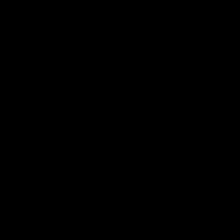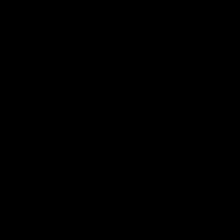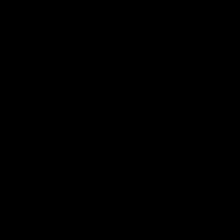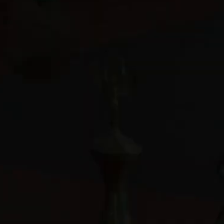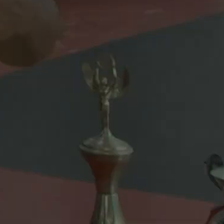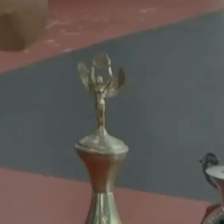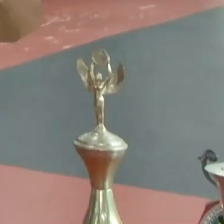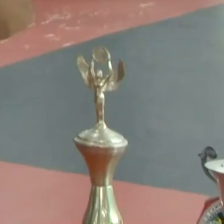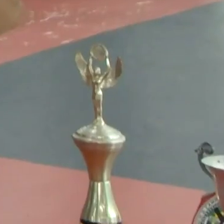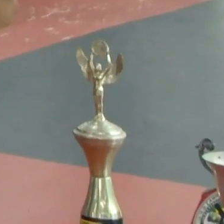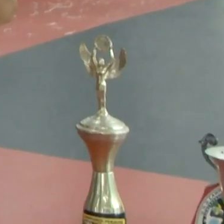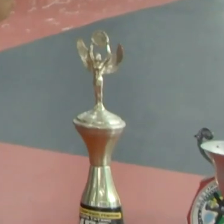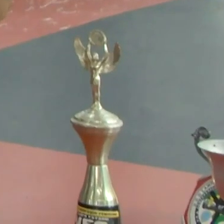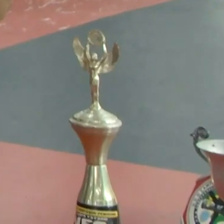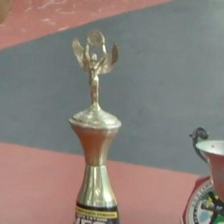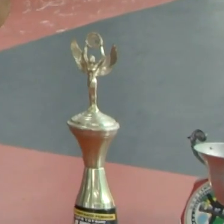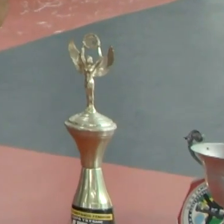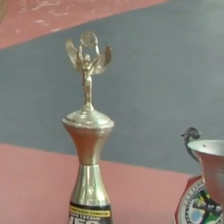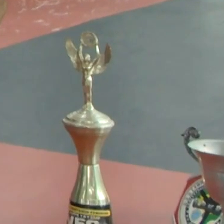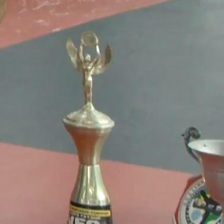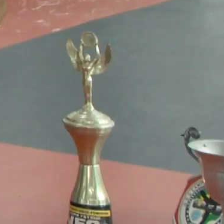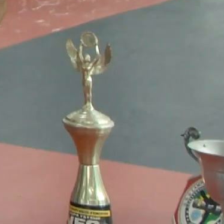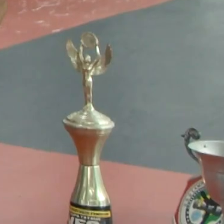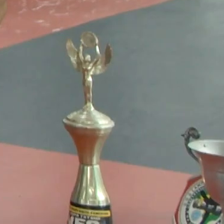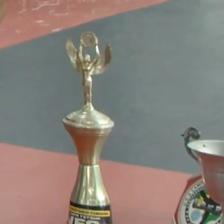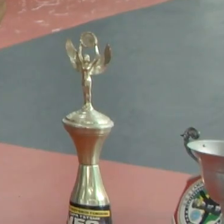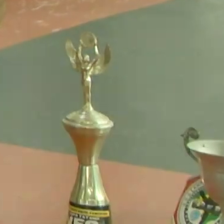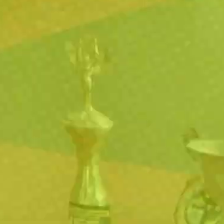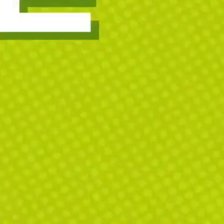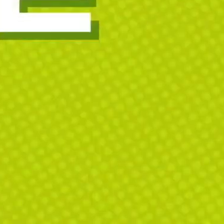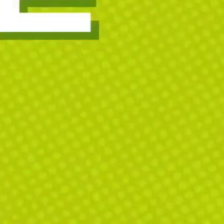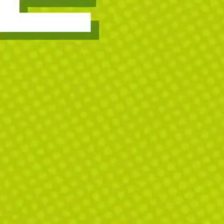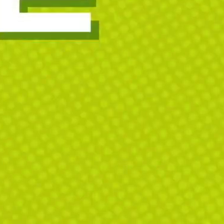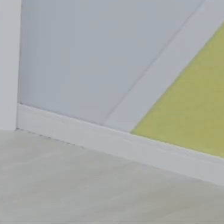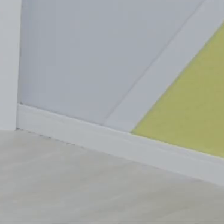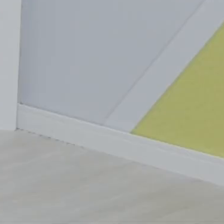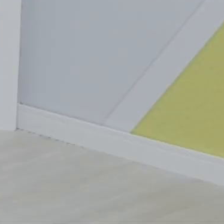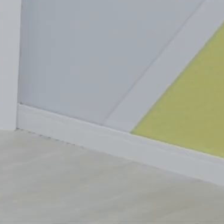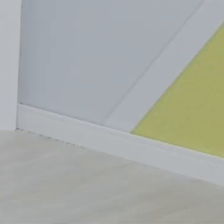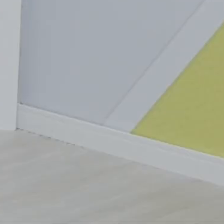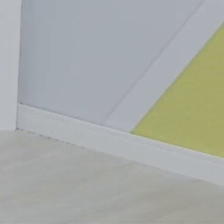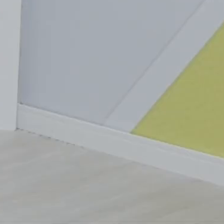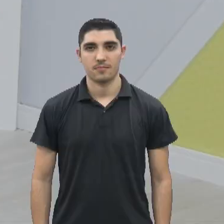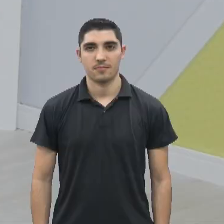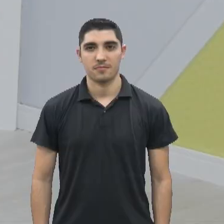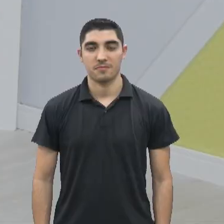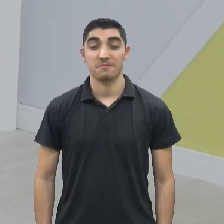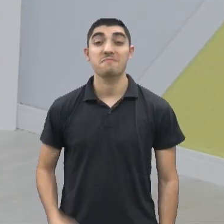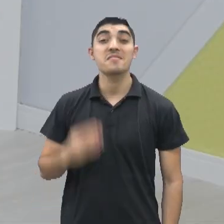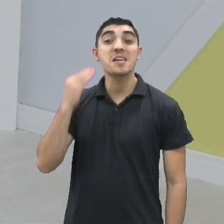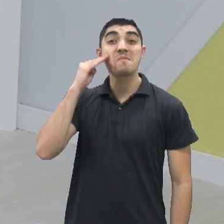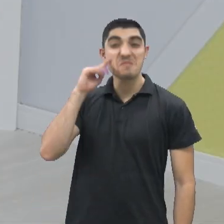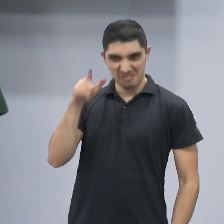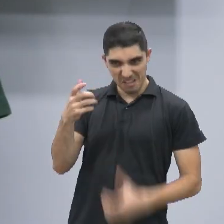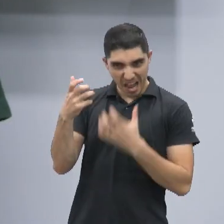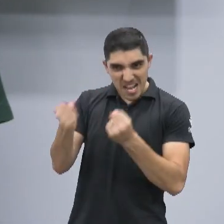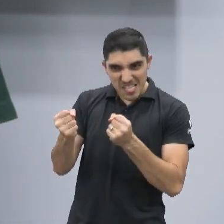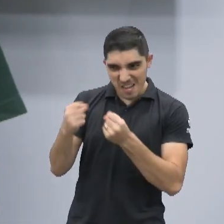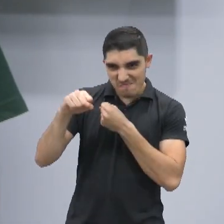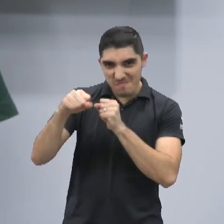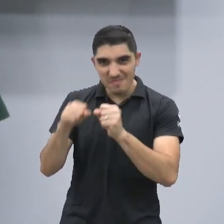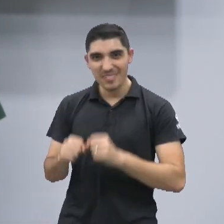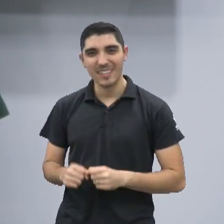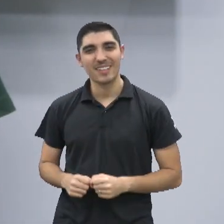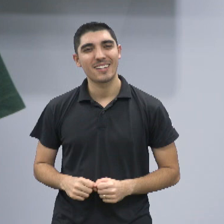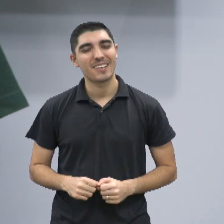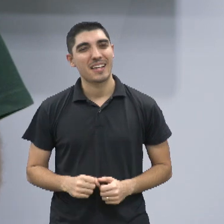E aí, Brunão, você encara a Rehuk ou não? Não, eu não